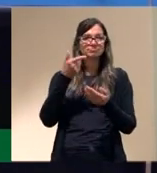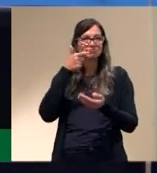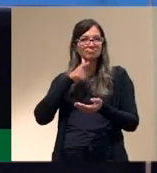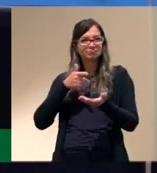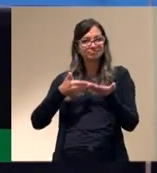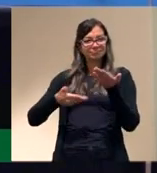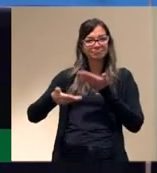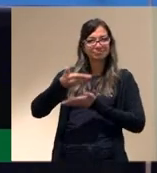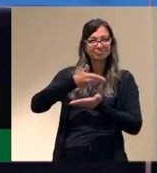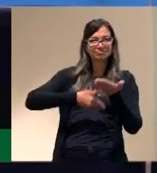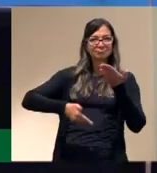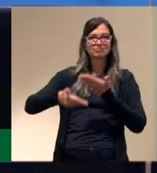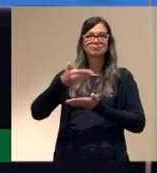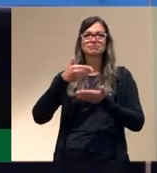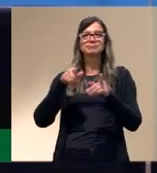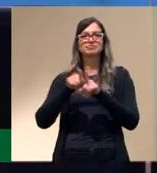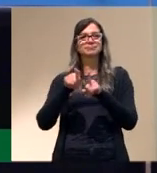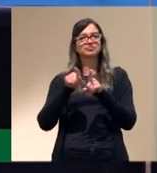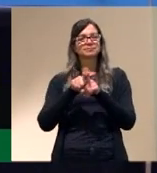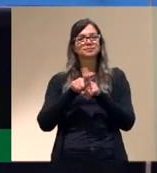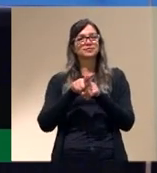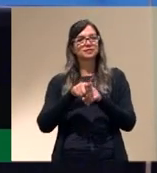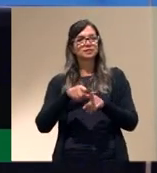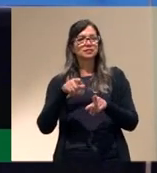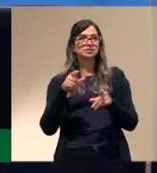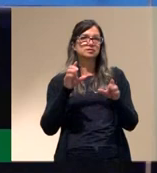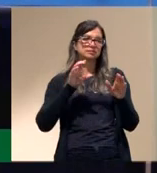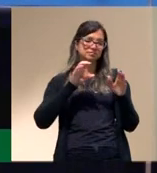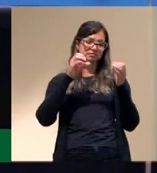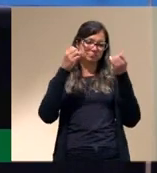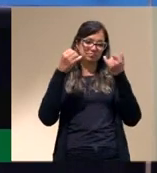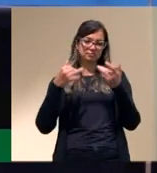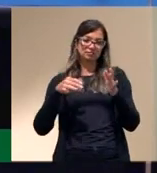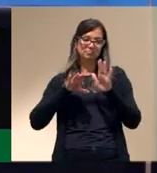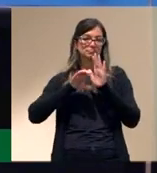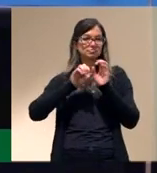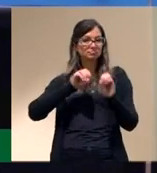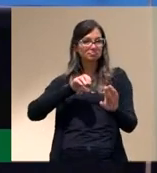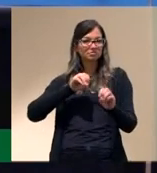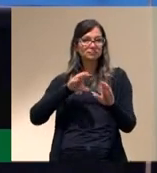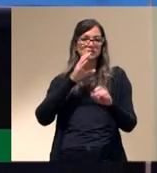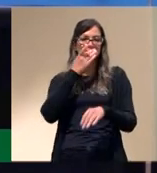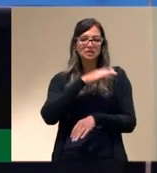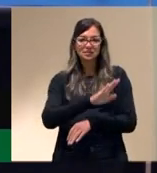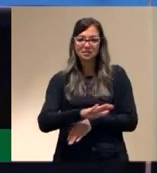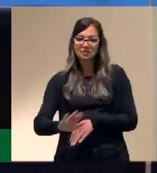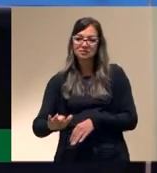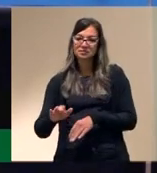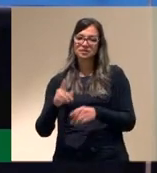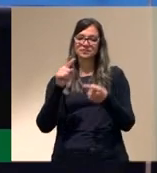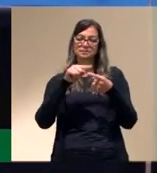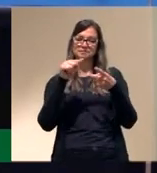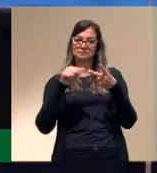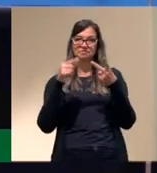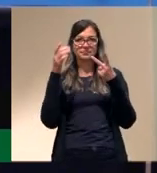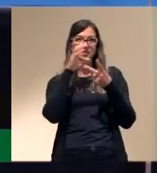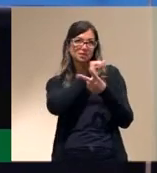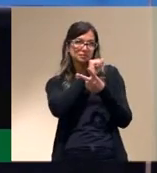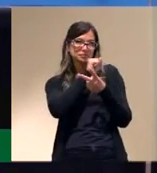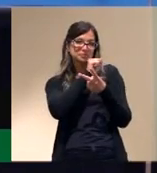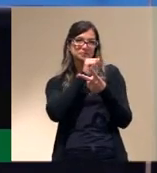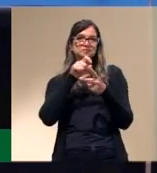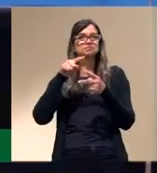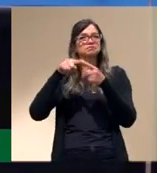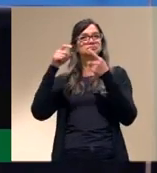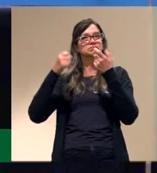por trás também uma concepção de educação e de criança. Vou rapidamente pontuar as duas, tá? Porque eu acho que